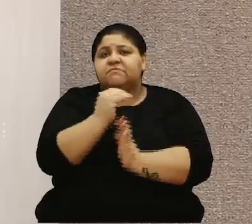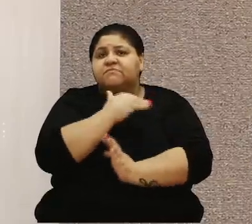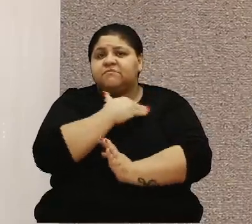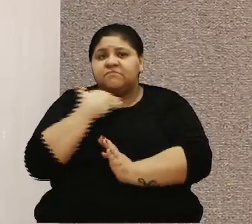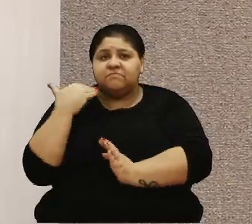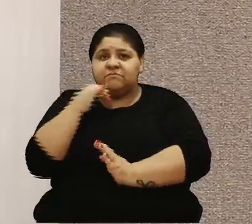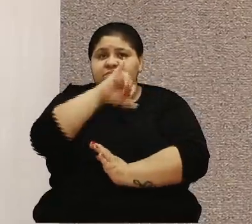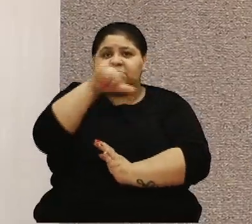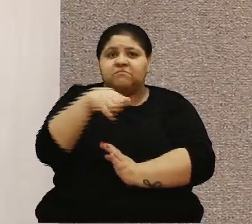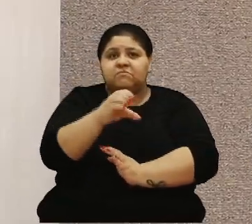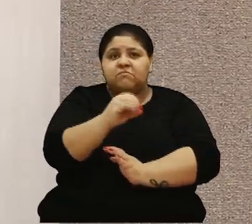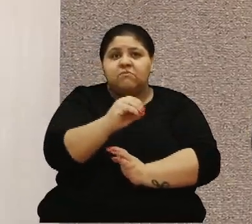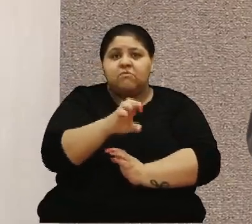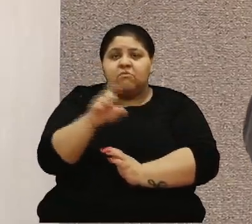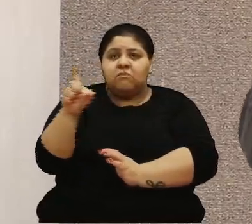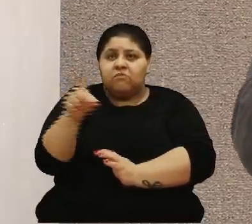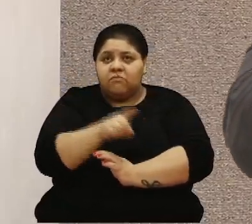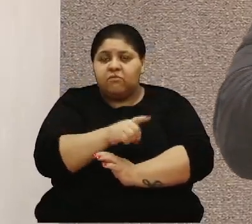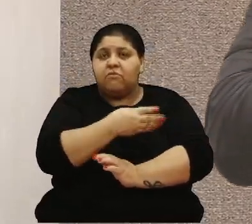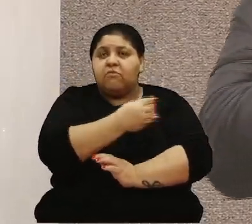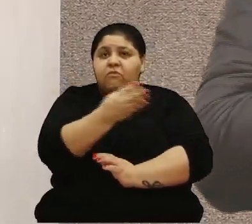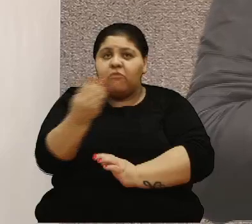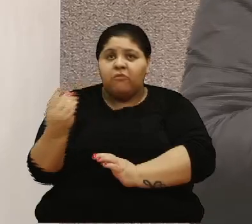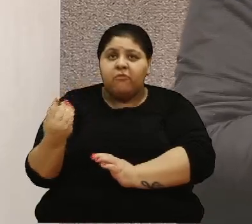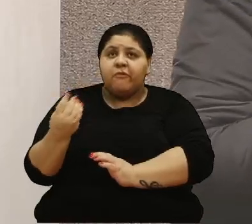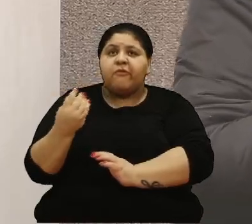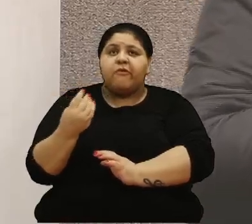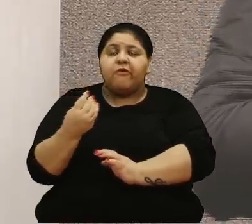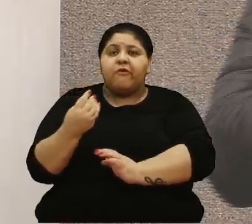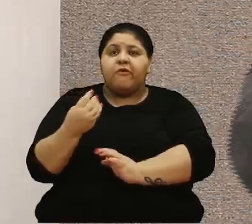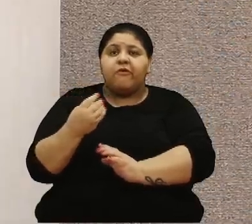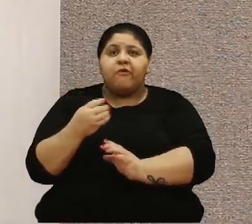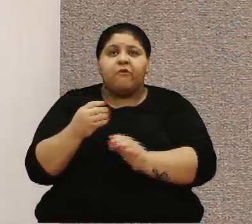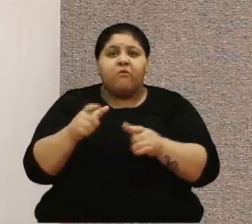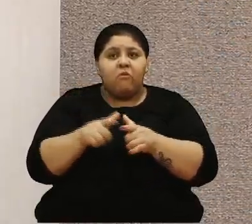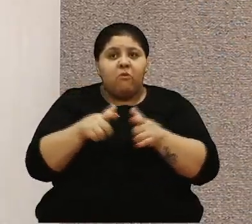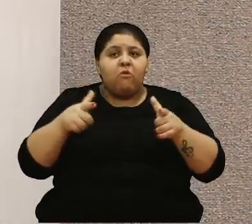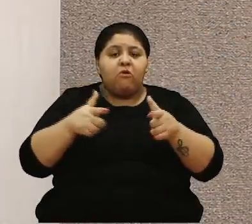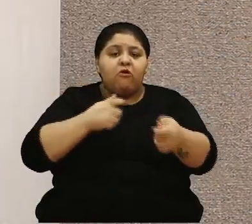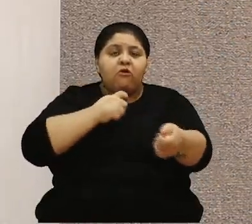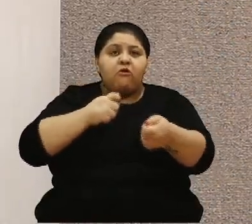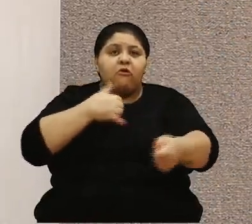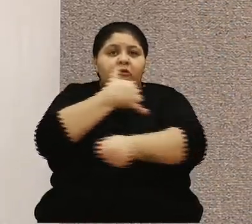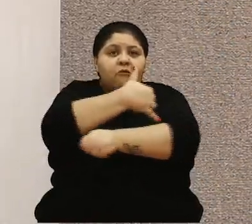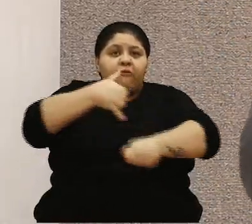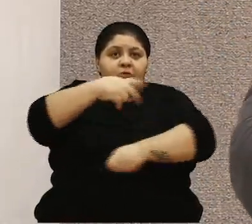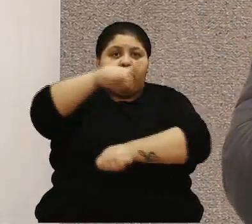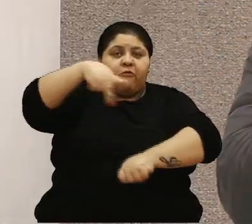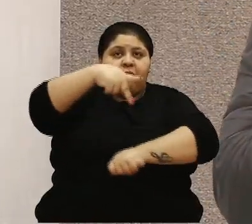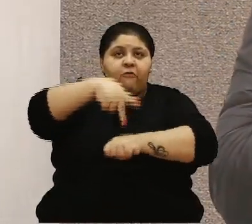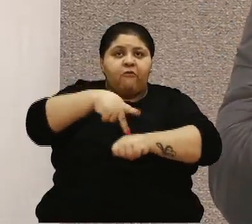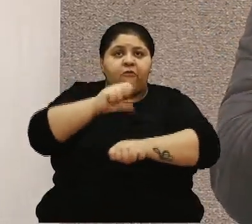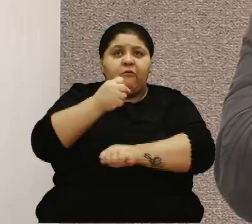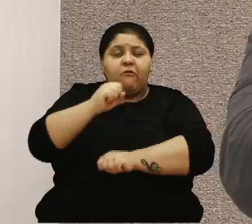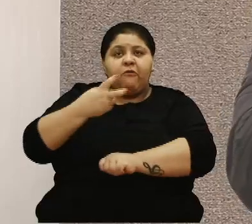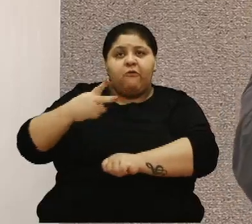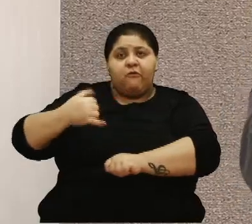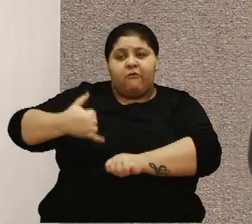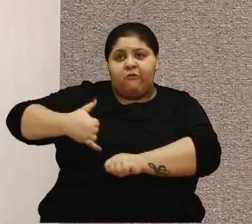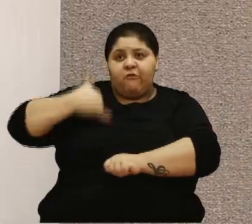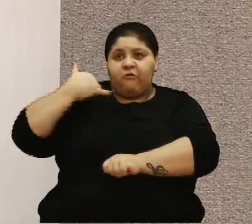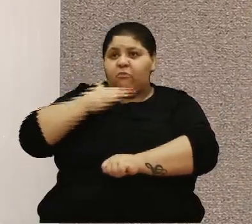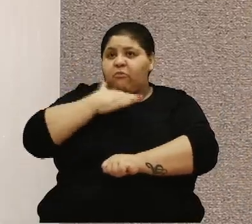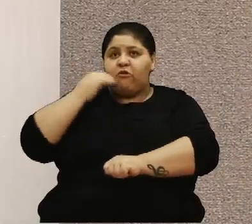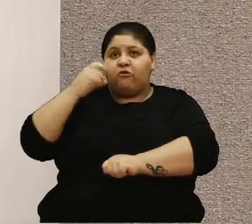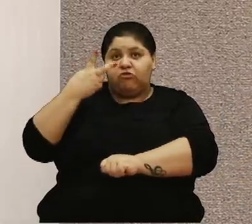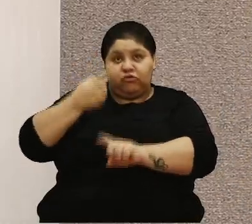senhor José Roberto Guzzo, considerado por muitos como o maior jornalista que já passou pelo nosso país. Aos 82 anos, faleceu no último dia 2 deste